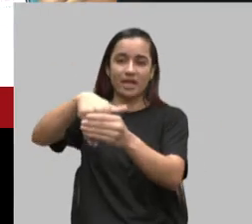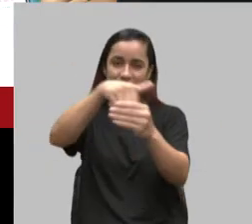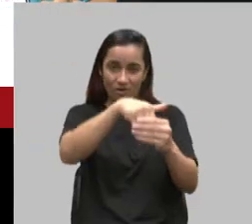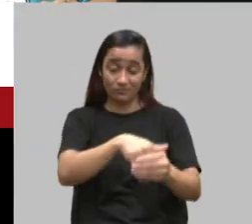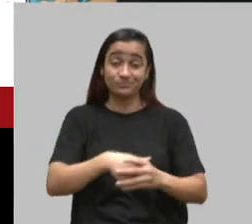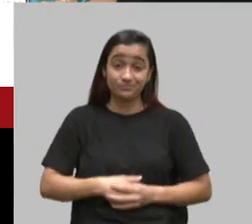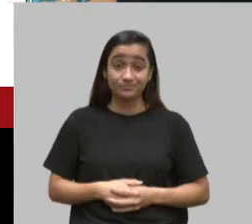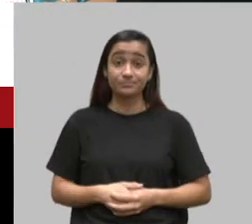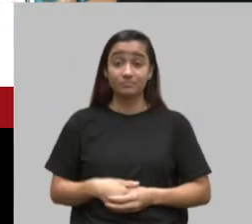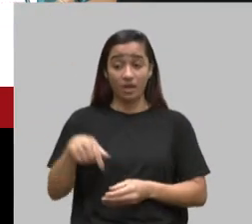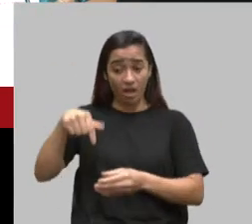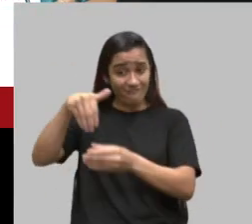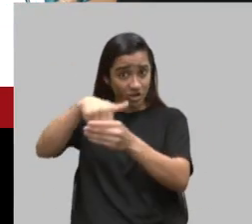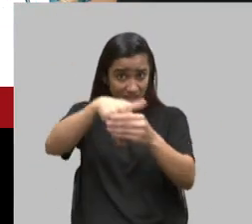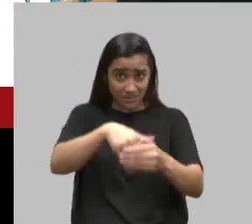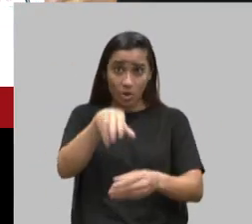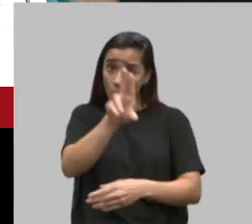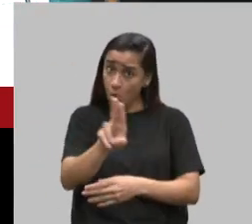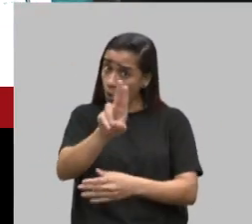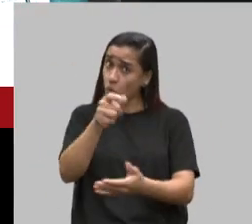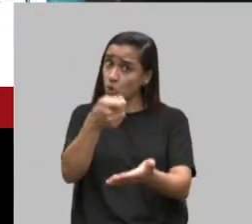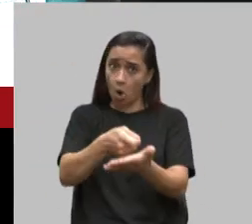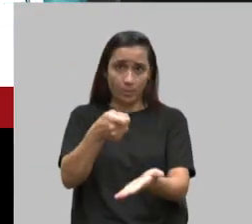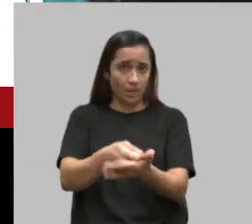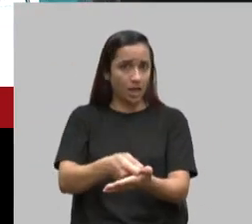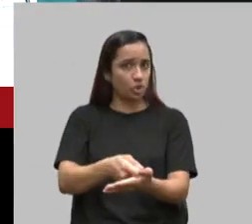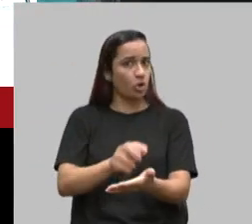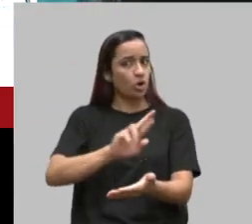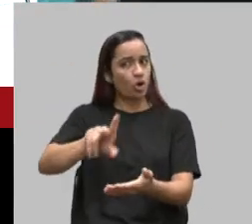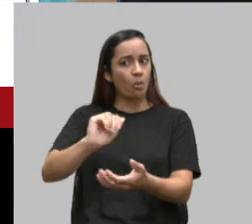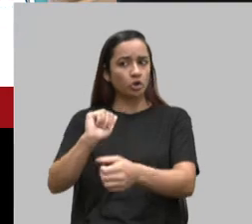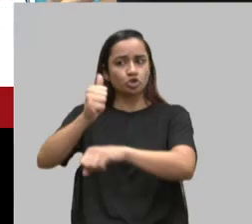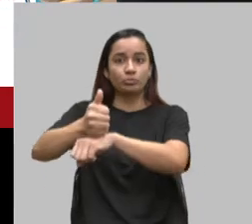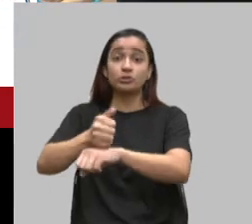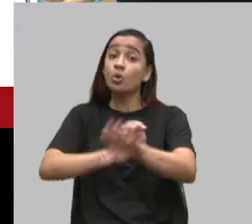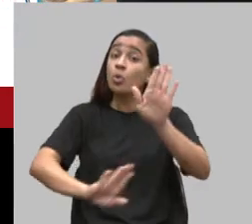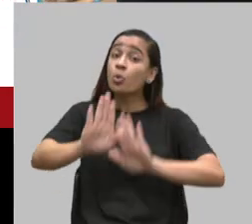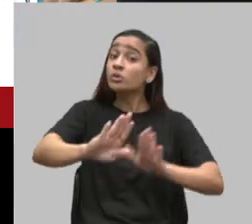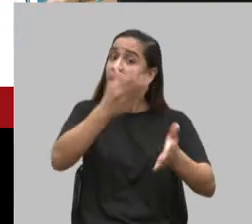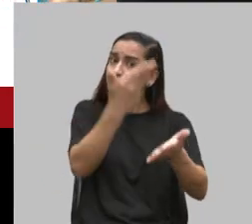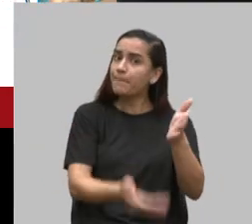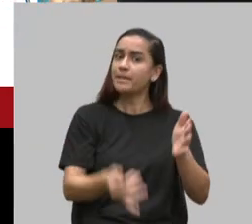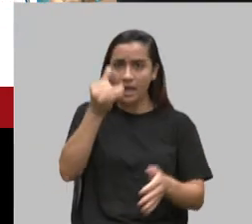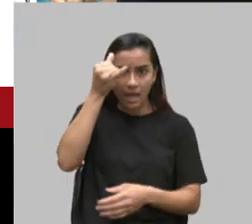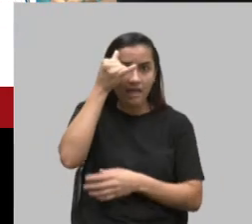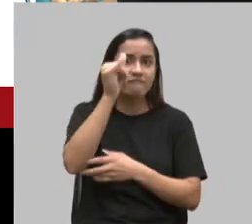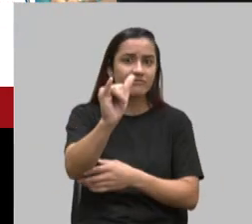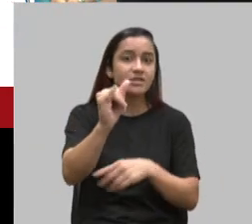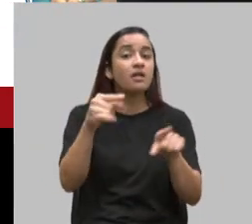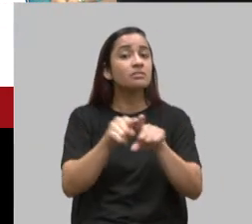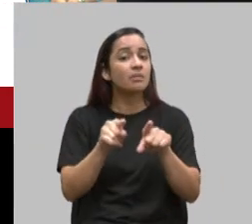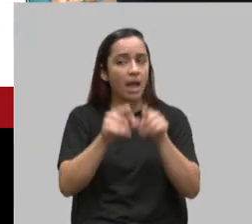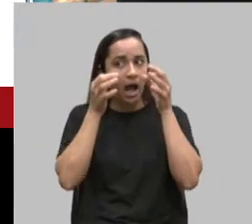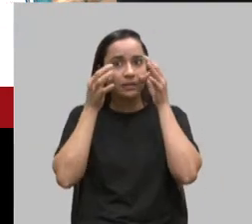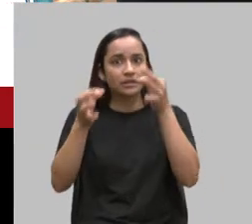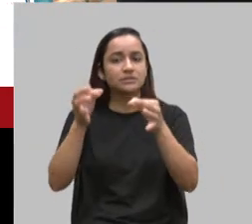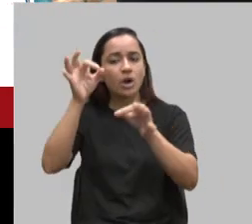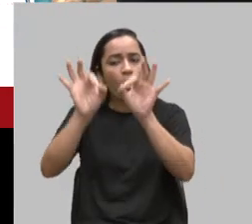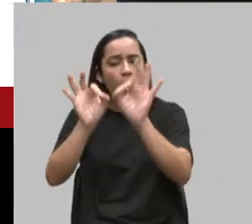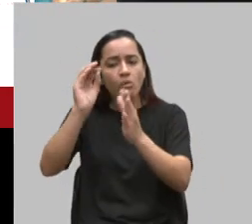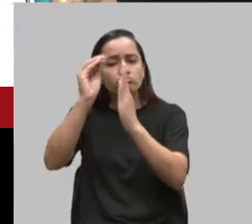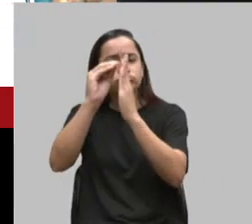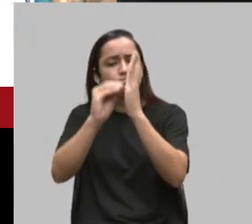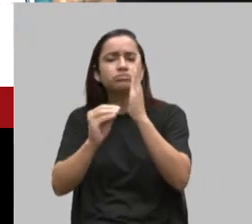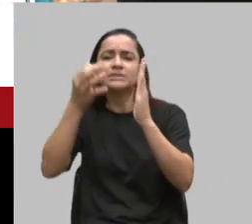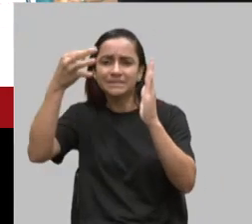a cédula é de uso obrigatório e não será substituída Tenham cuidado para não perdê-la e se atentem para que seu preenchimento seja feito de modo correto para cada